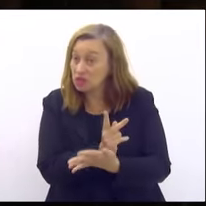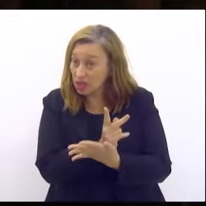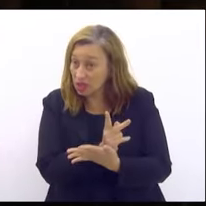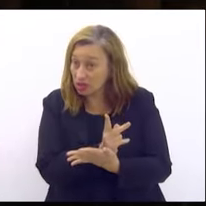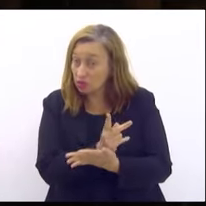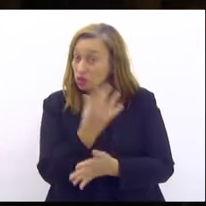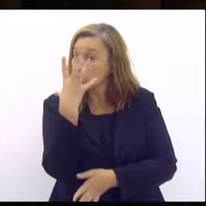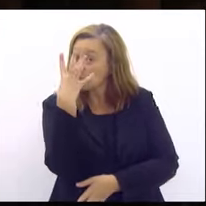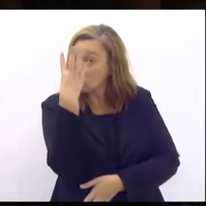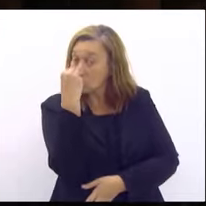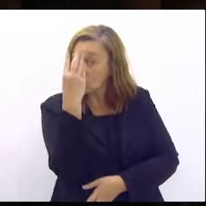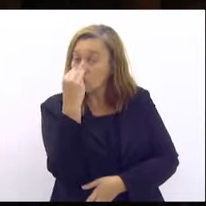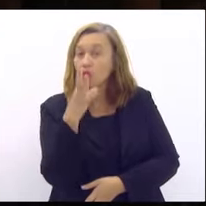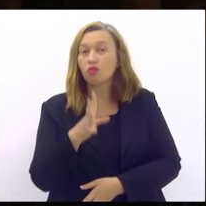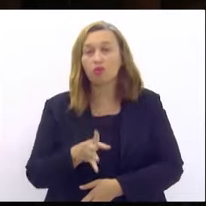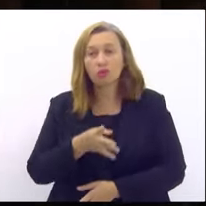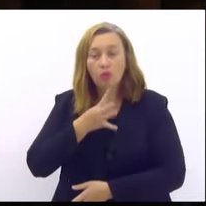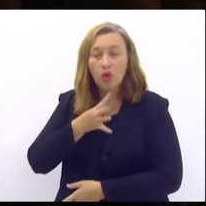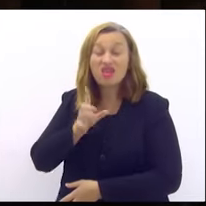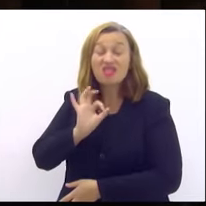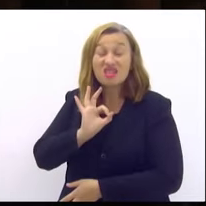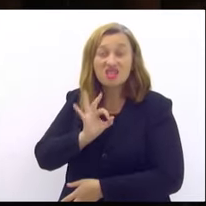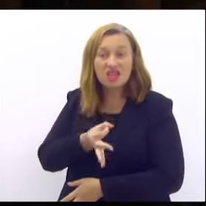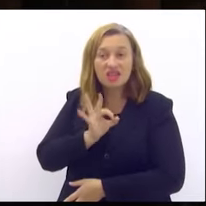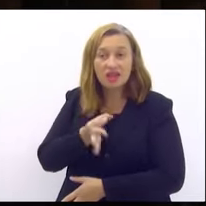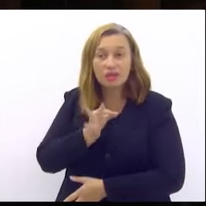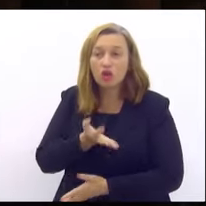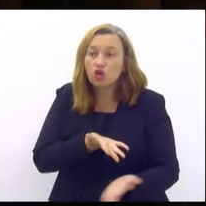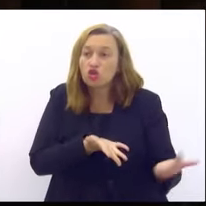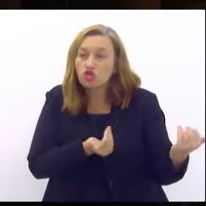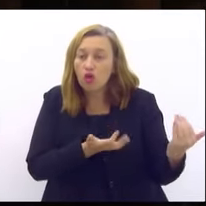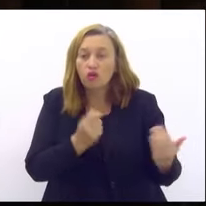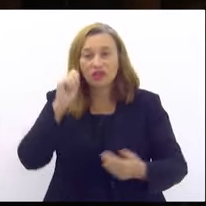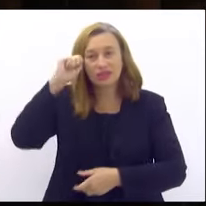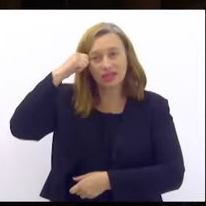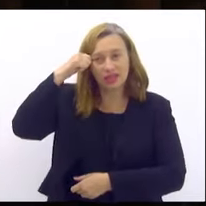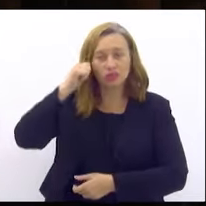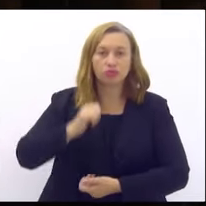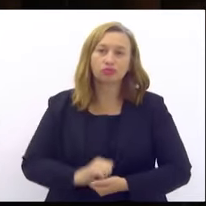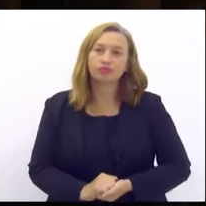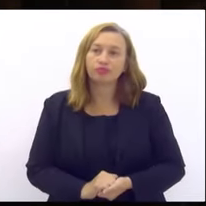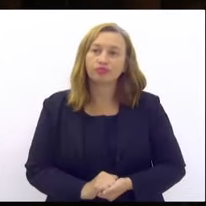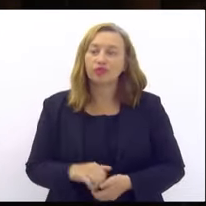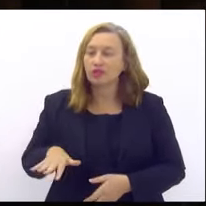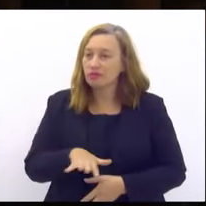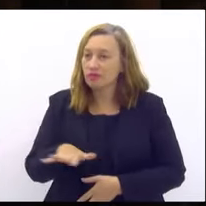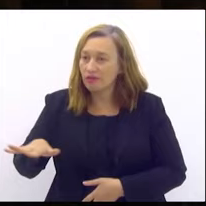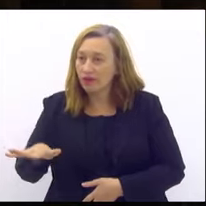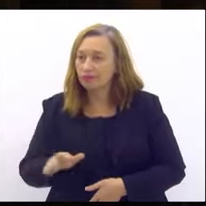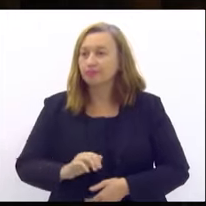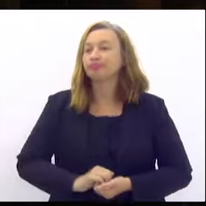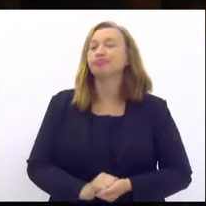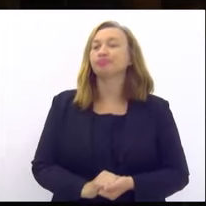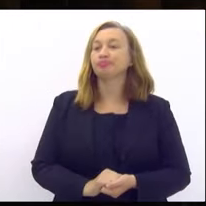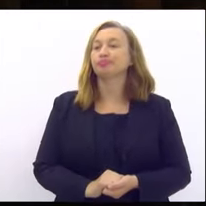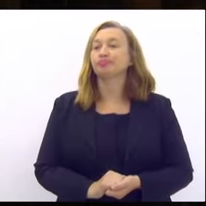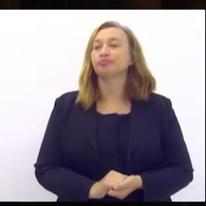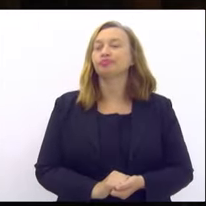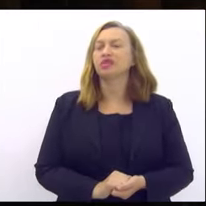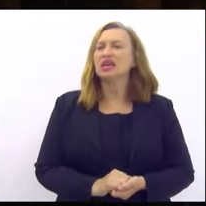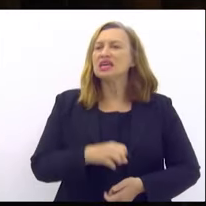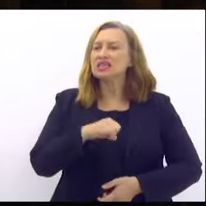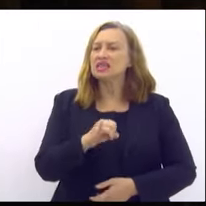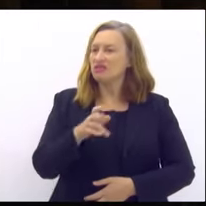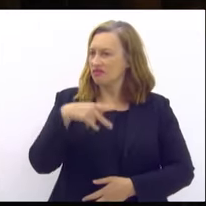reconhecimentos fotográficos eram exatamente com jovens negros de favela e periferia ou seja se